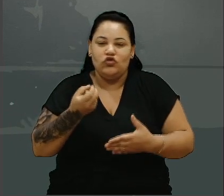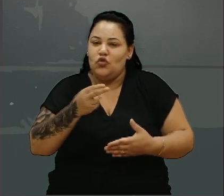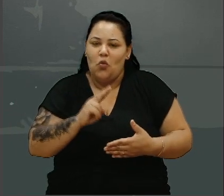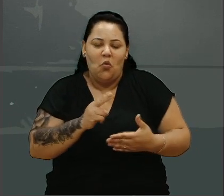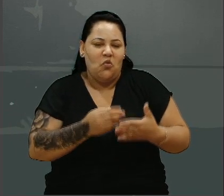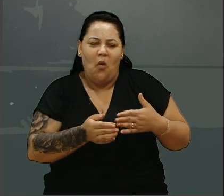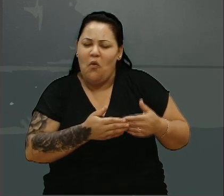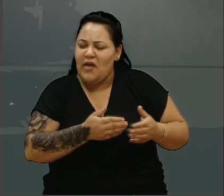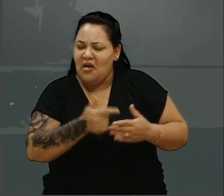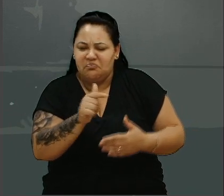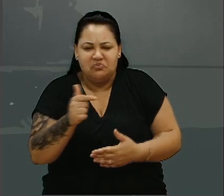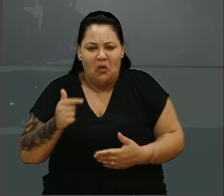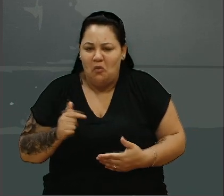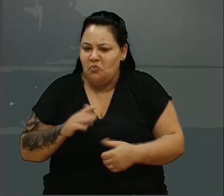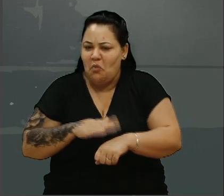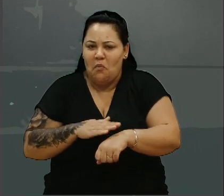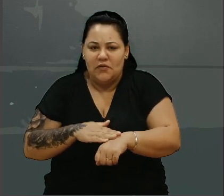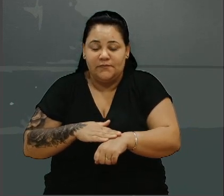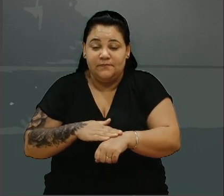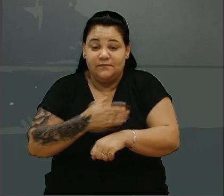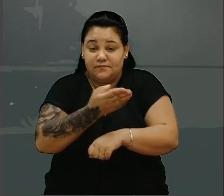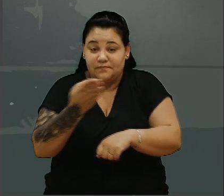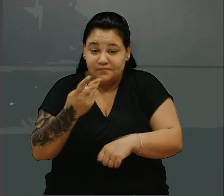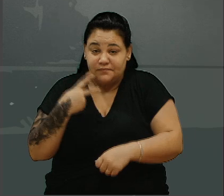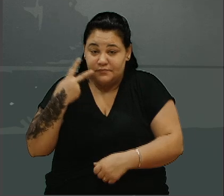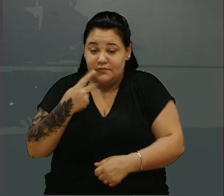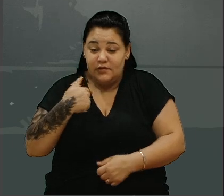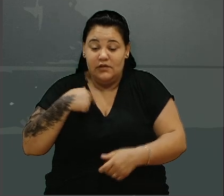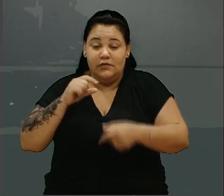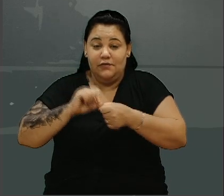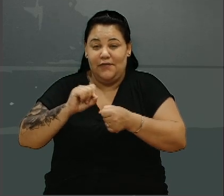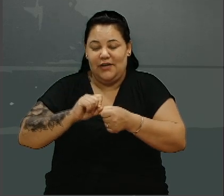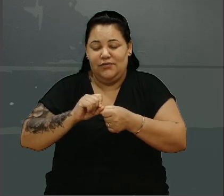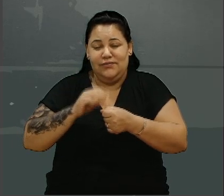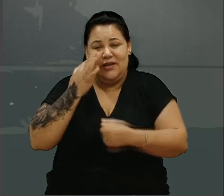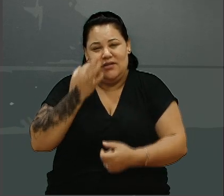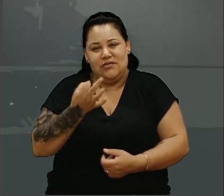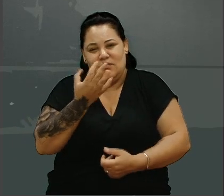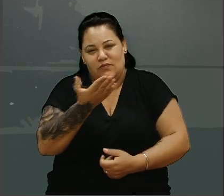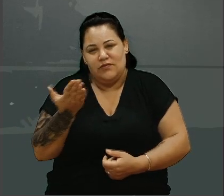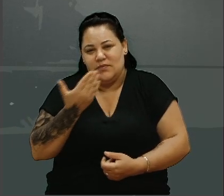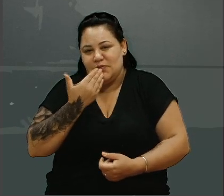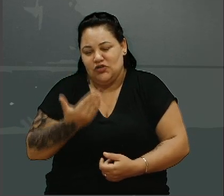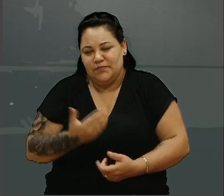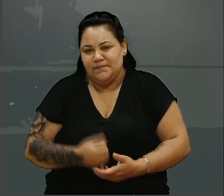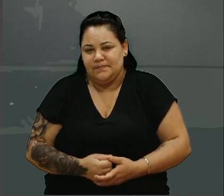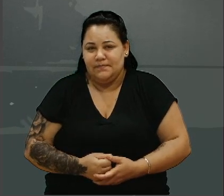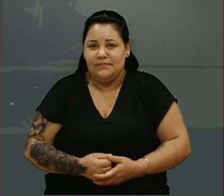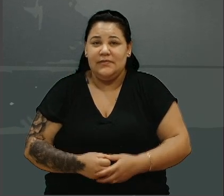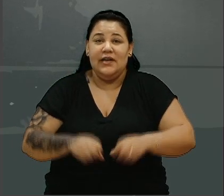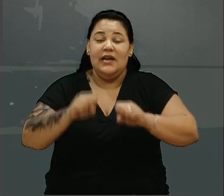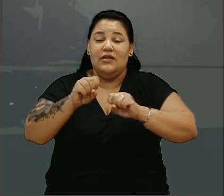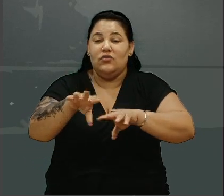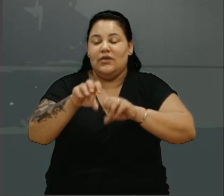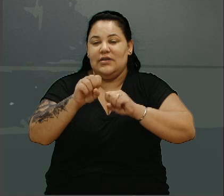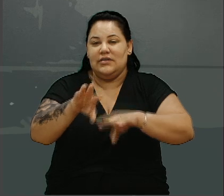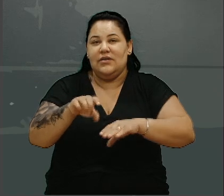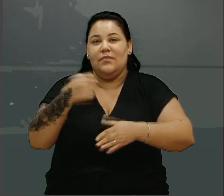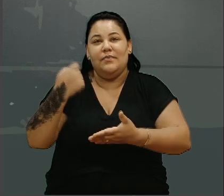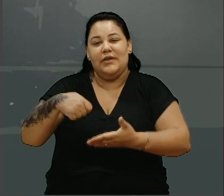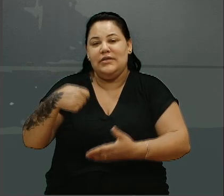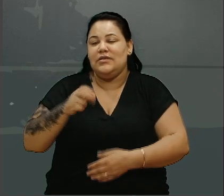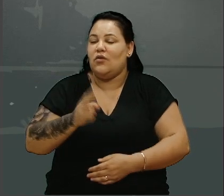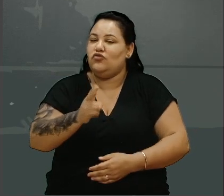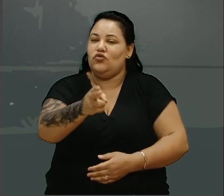situação, senhores vereadores, aqui eu faço um chamamento. A educação precisa de